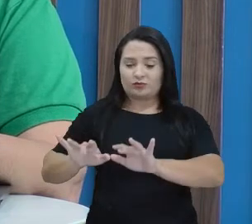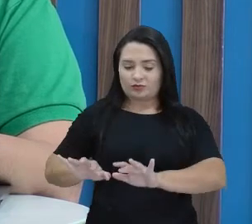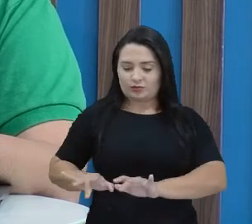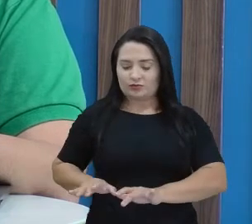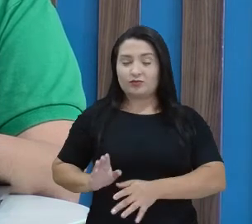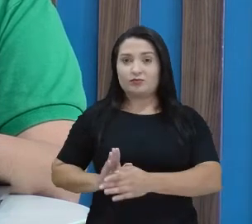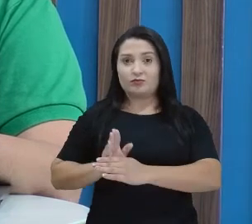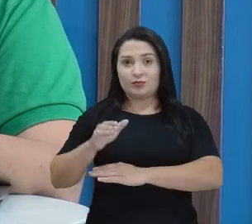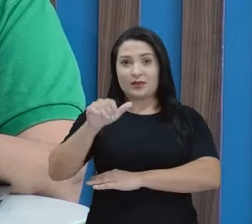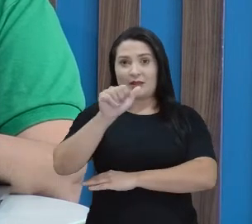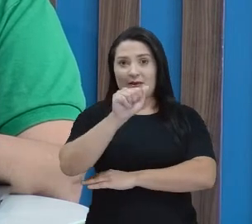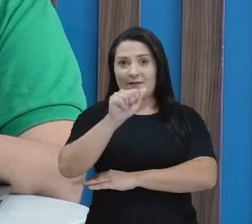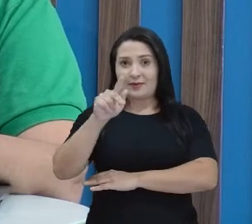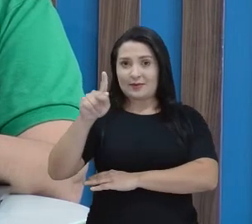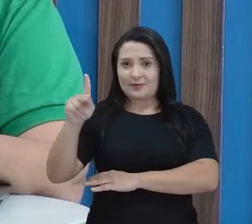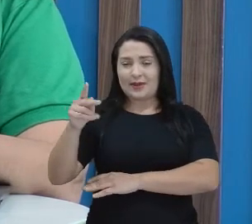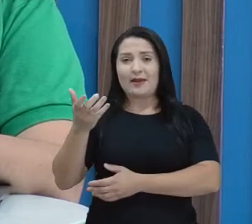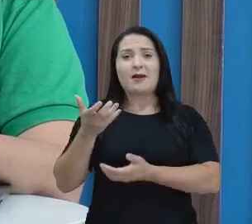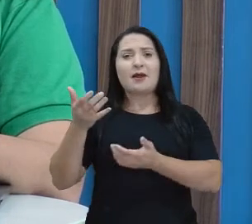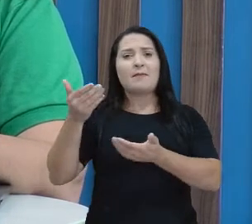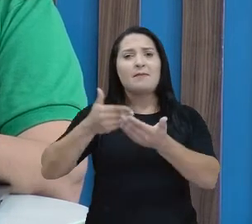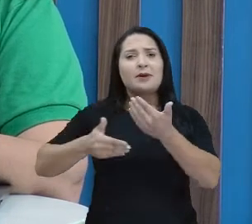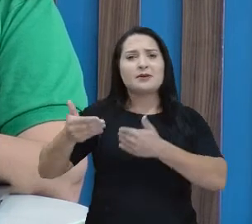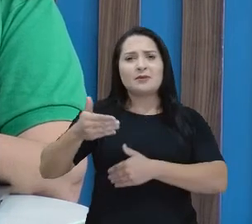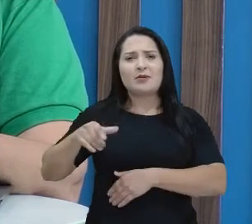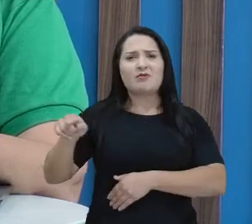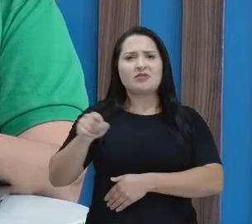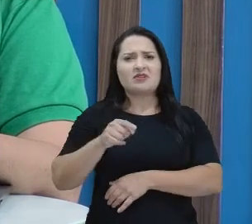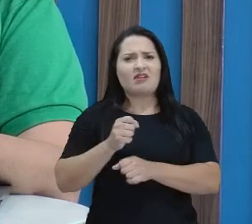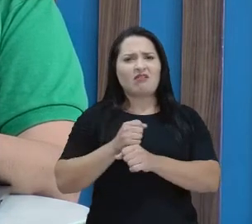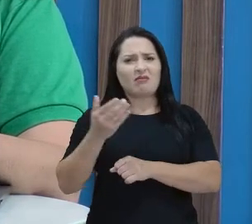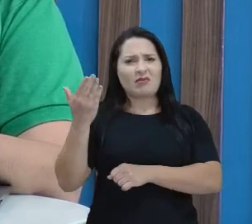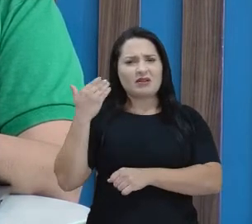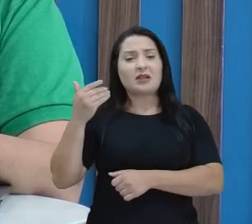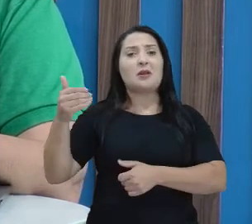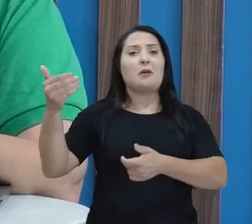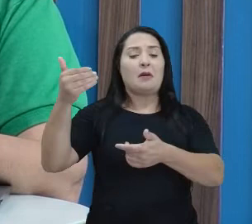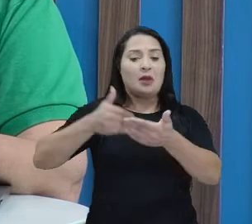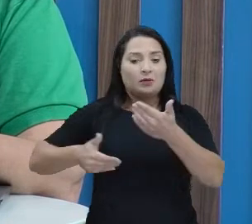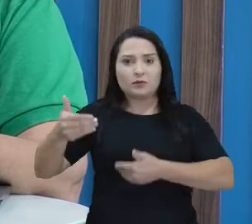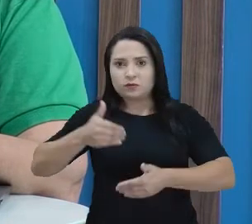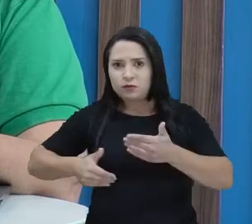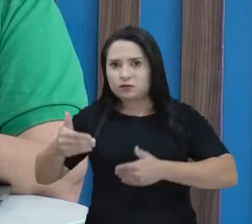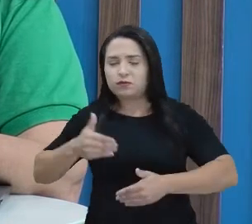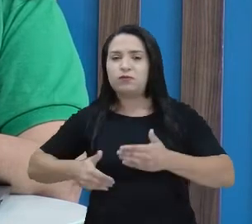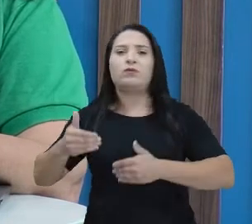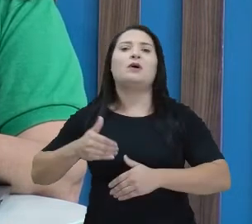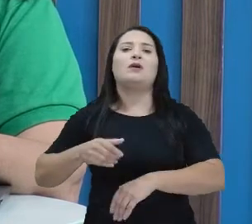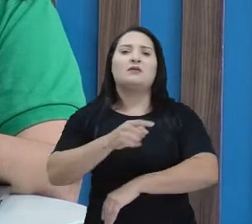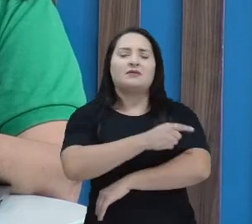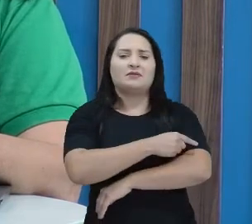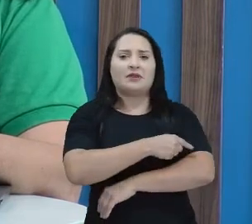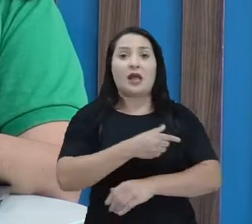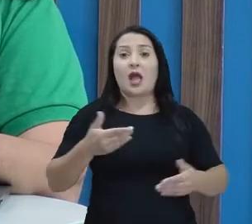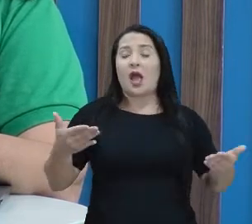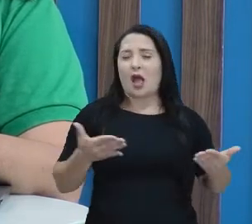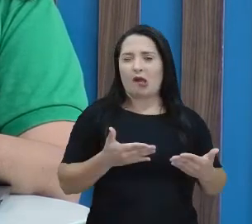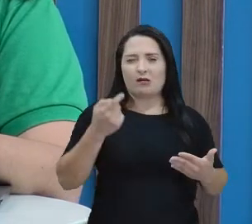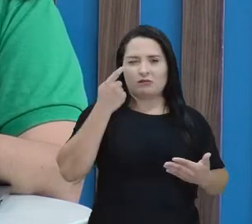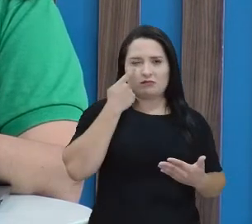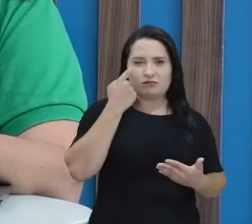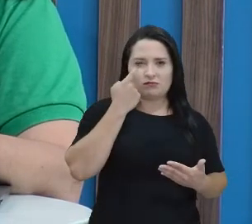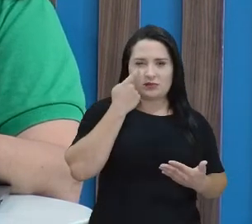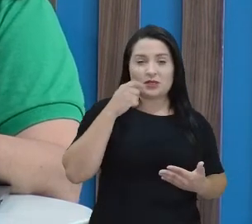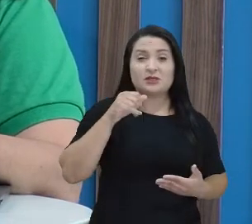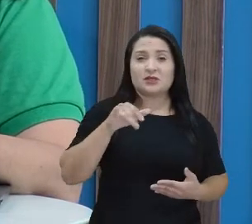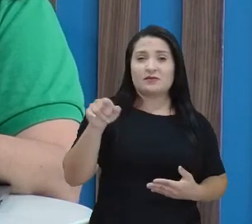acessando o aplicativo. Quero ver a participação. Porque ano passado esses meninos participavam muito do primeiro ano. Aí eu quero ver agora se